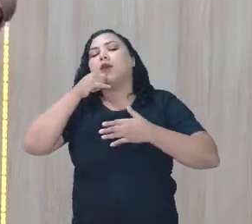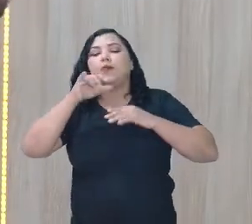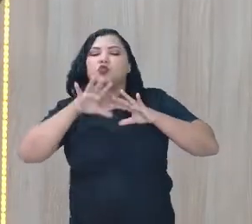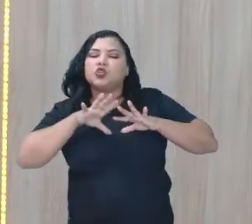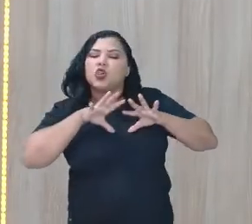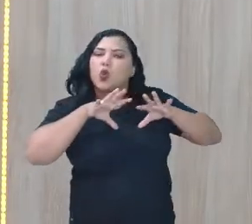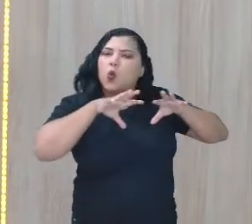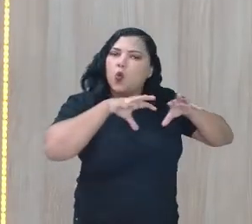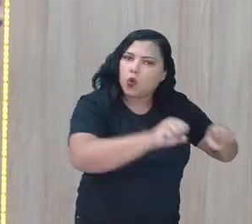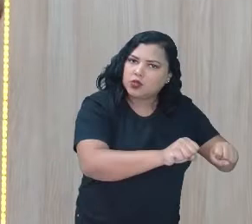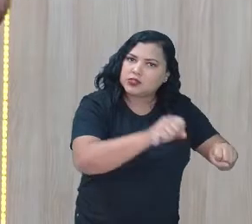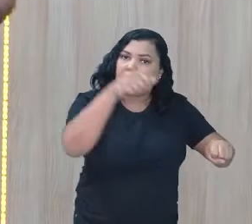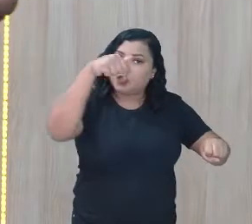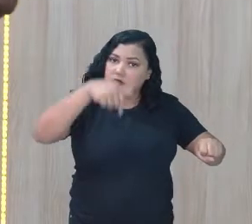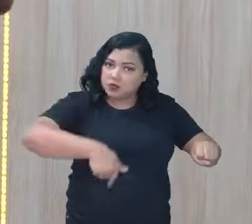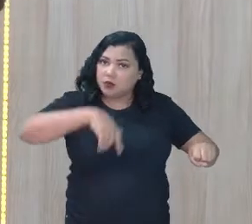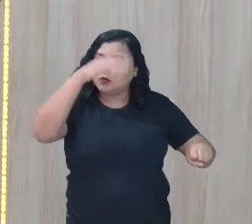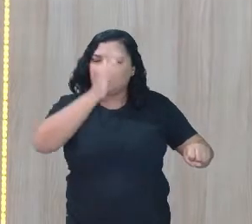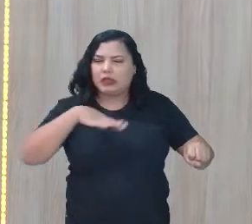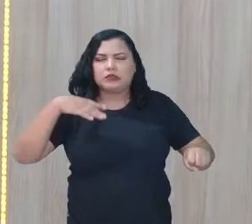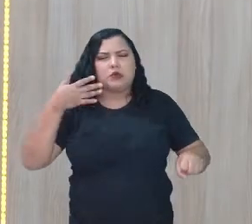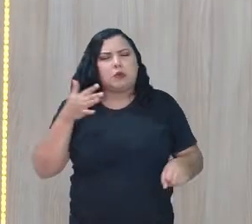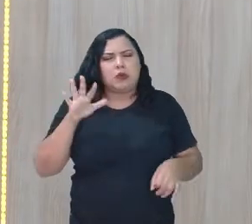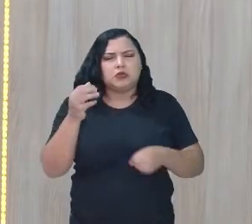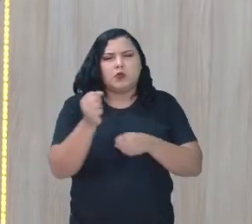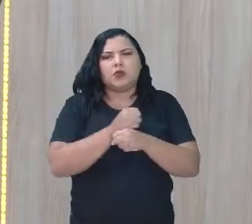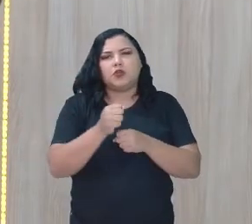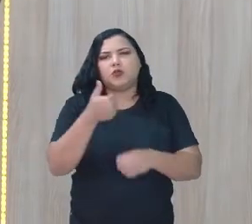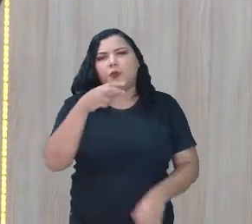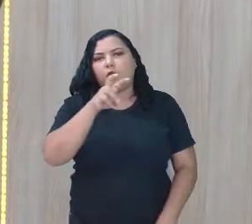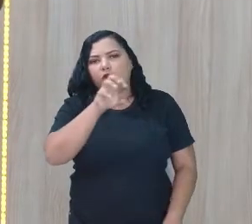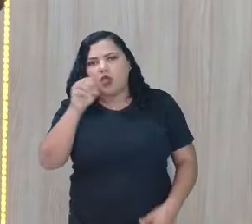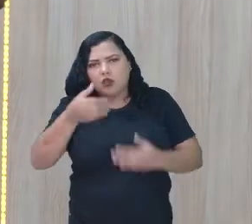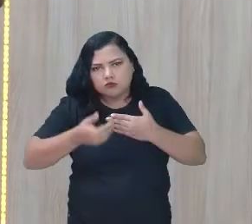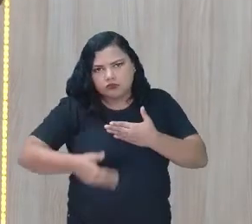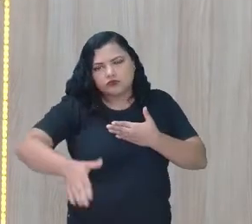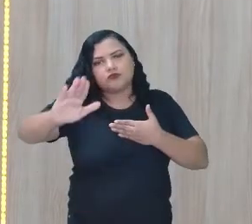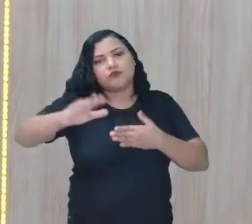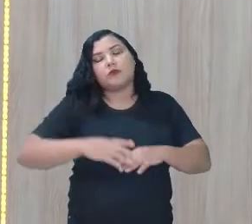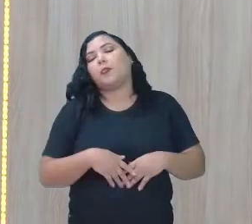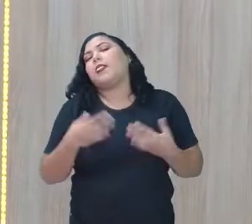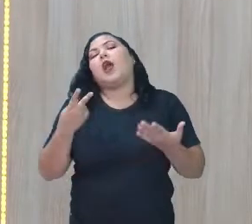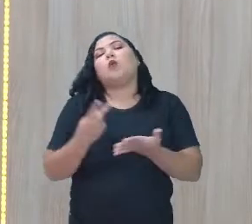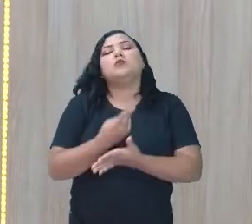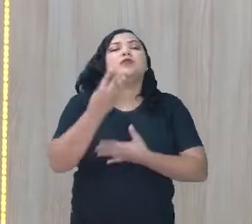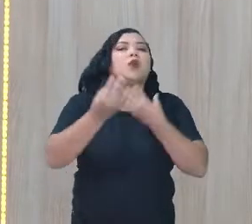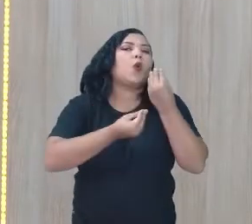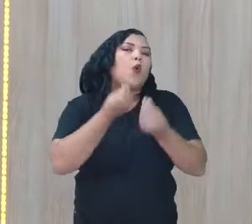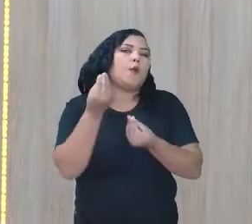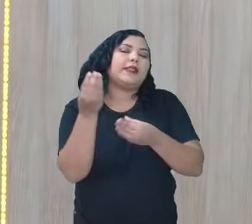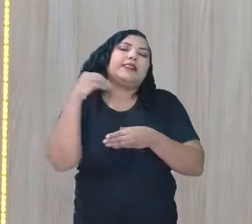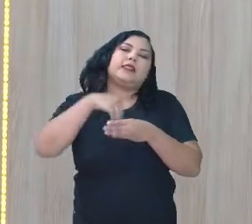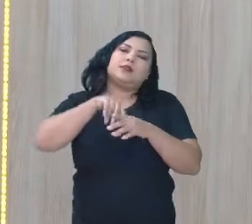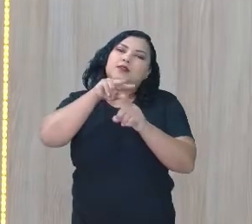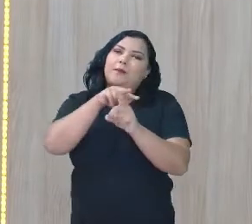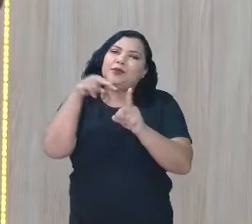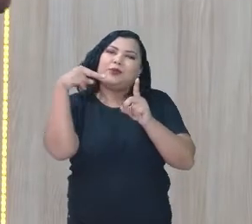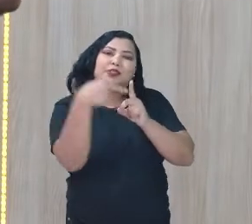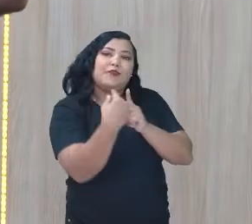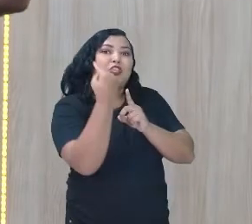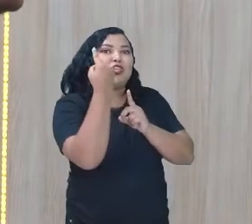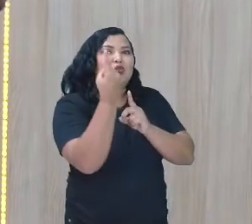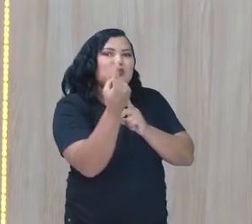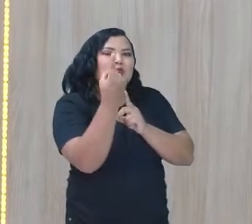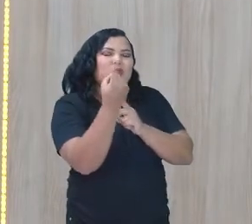do território brasileiro, né, lá por volta de 1500 em diante, ele vai se dar exatamente dentro dessa